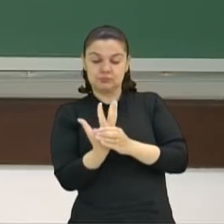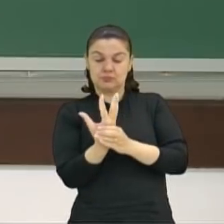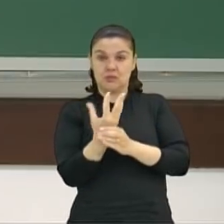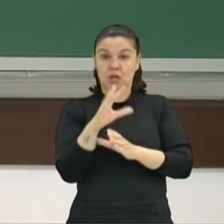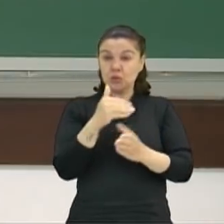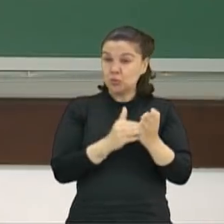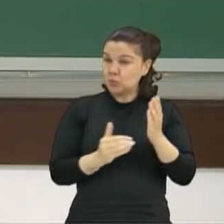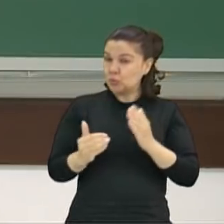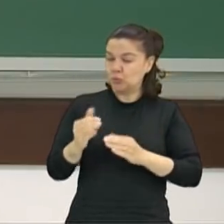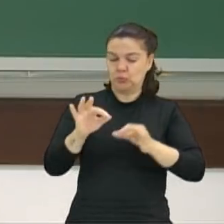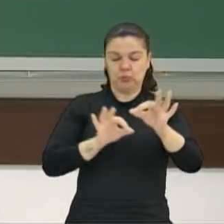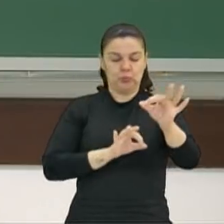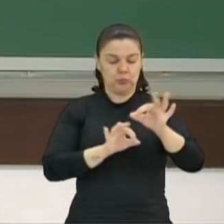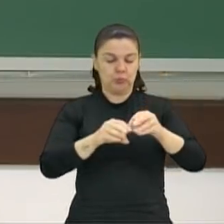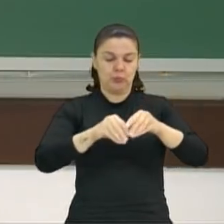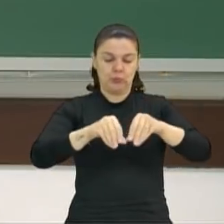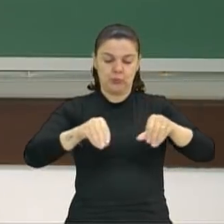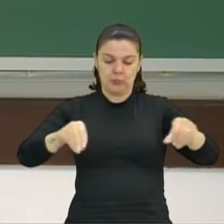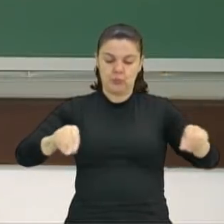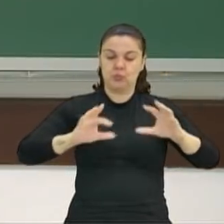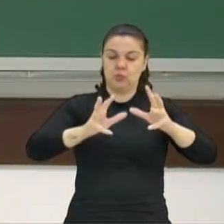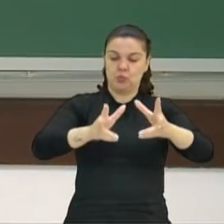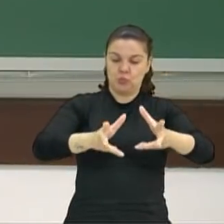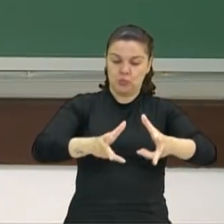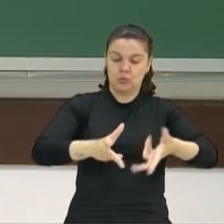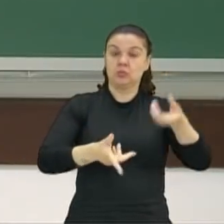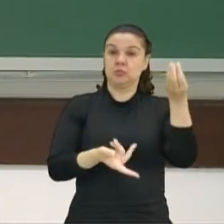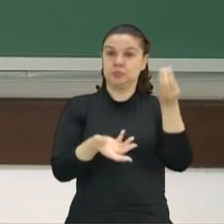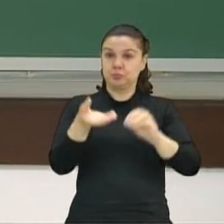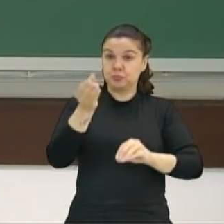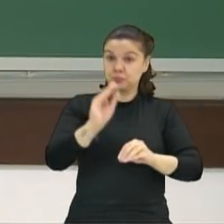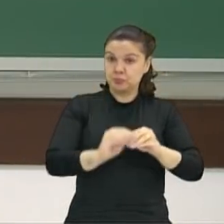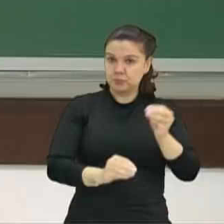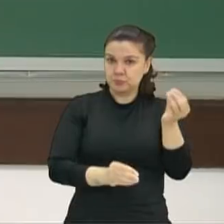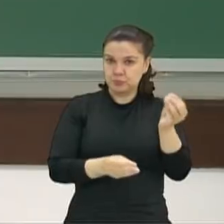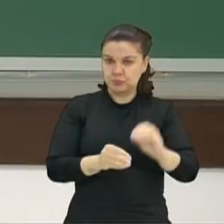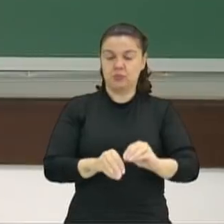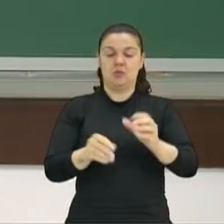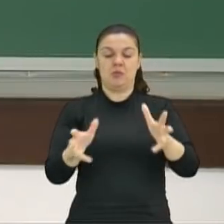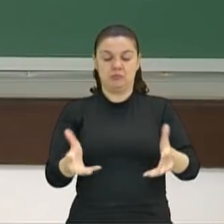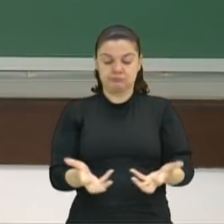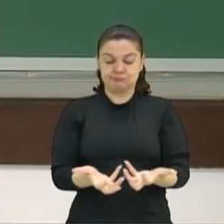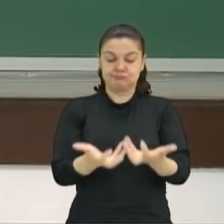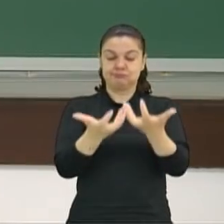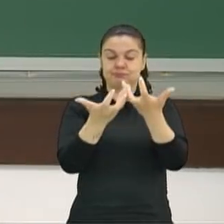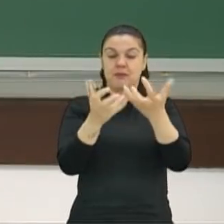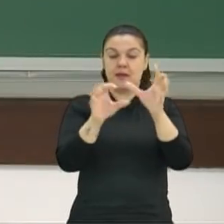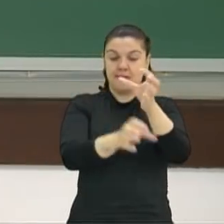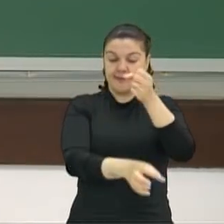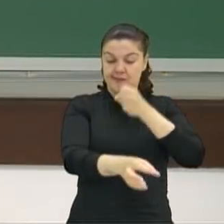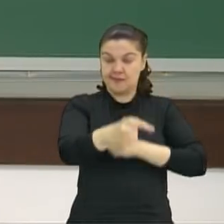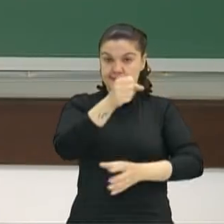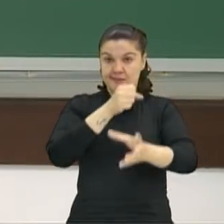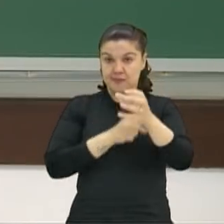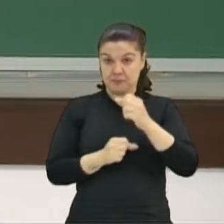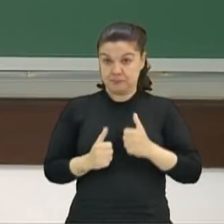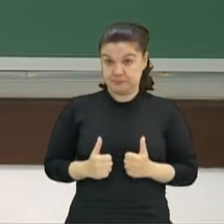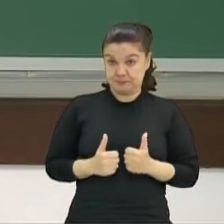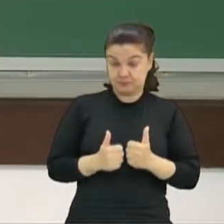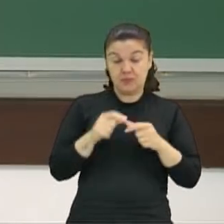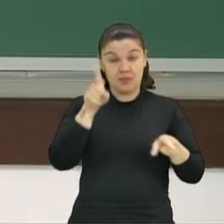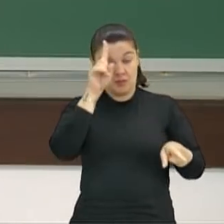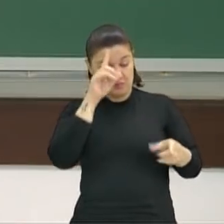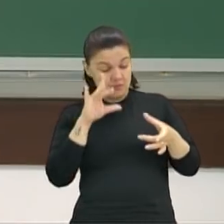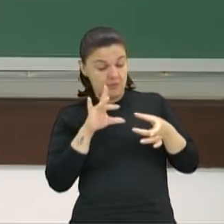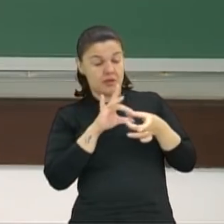todo o preparo dessa terra, todos os insumos usados até a colheita. Lembrem também de